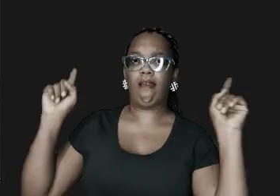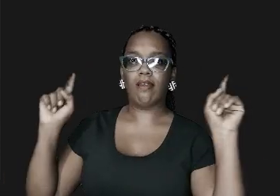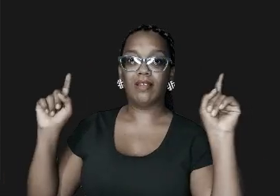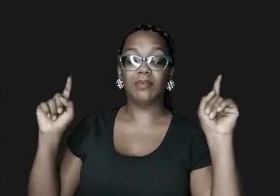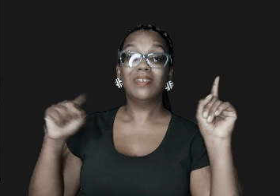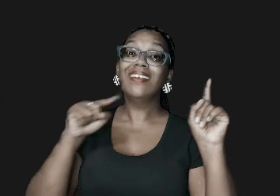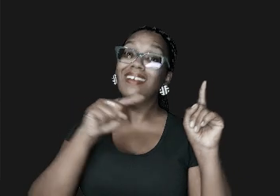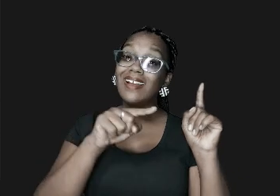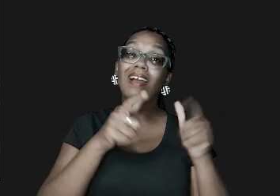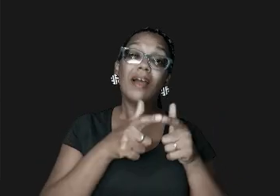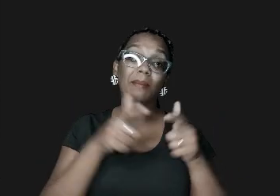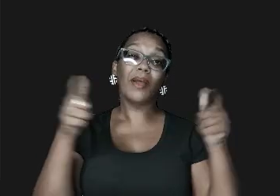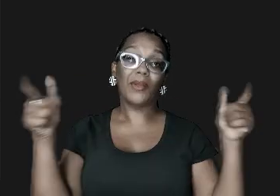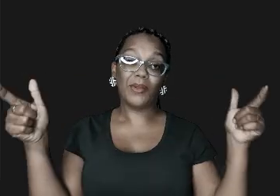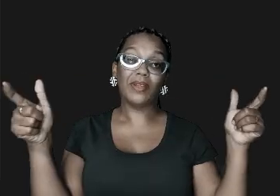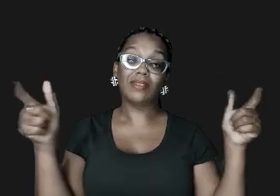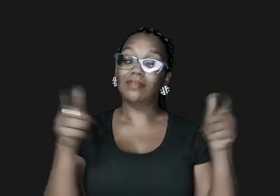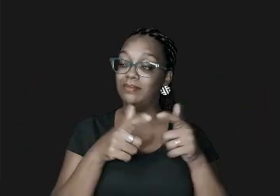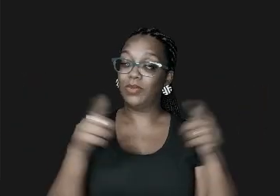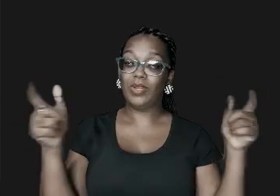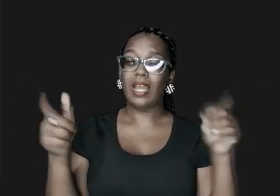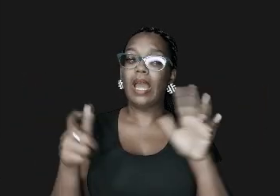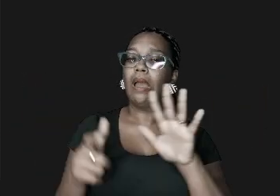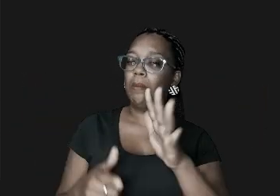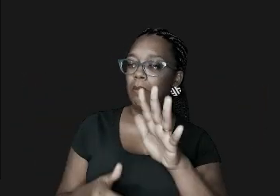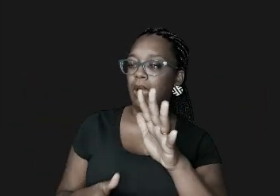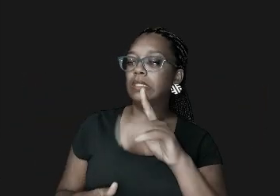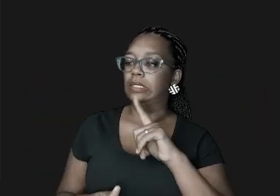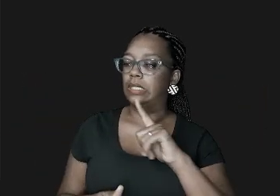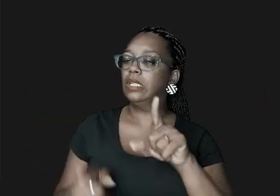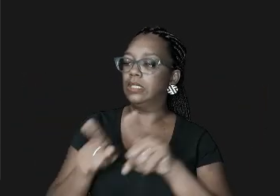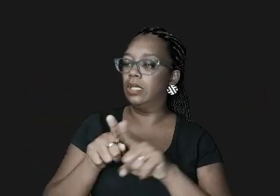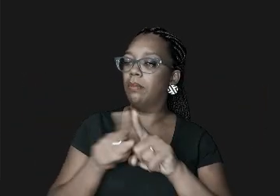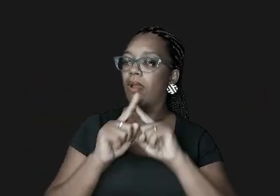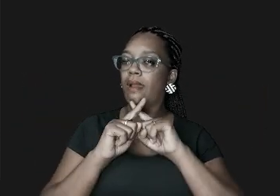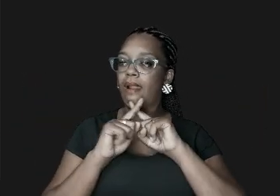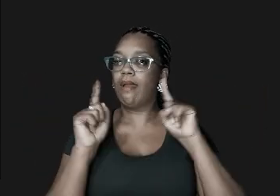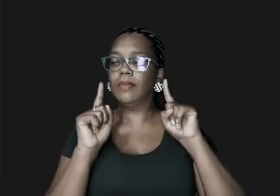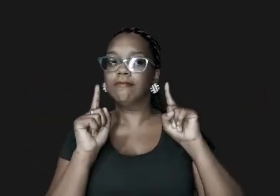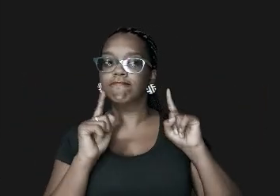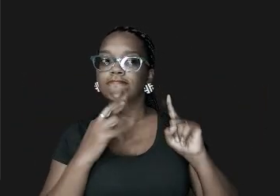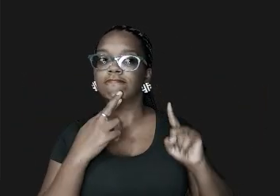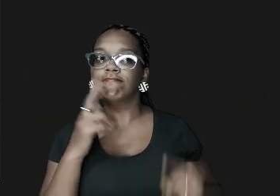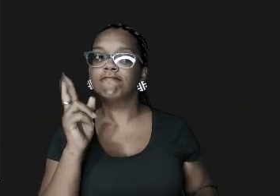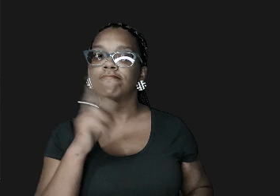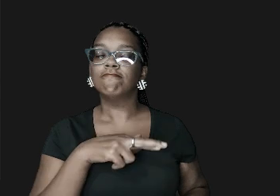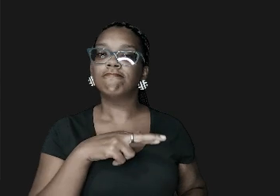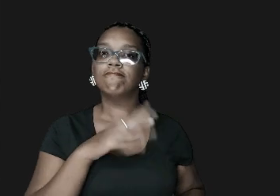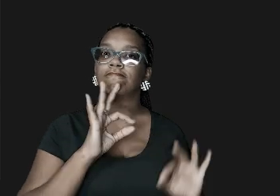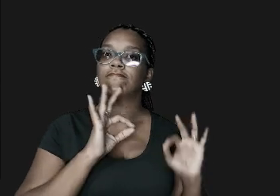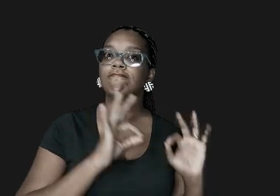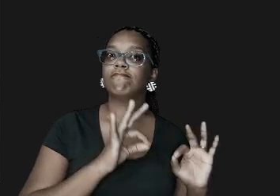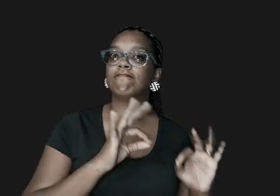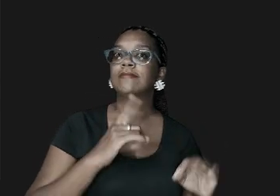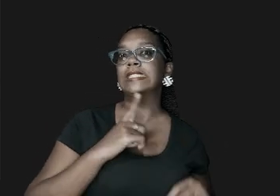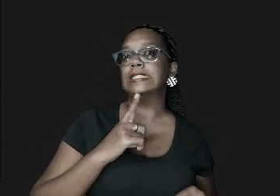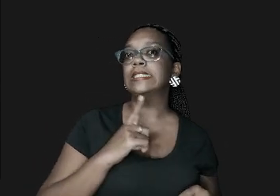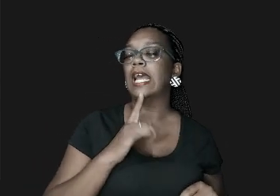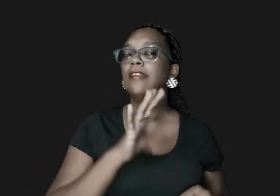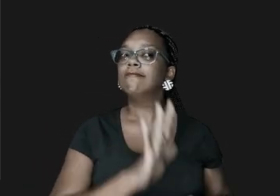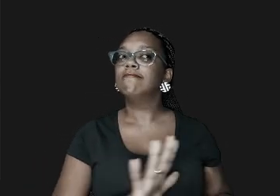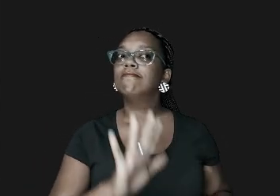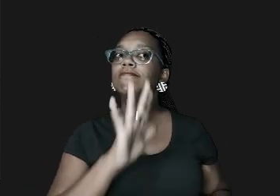ganhou e ele não ganhou E aí ele acaba reclamando isso isso é a grande maioria é a grande maioria mas a gente tem também reclamações